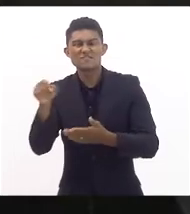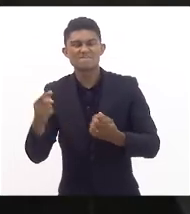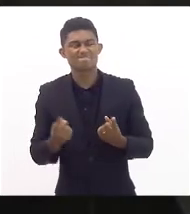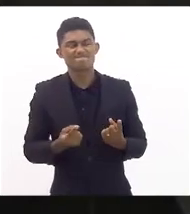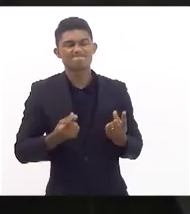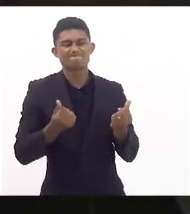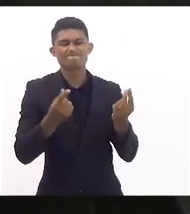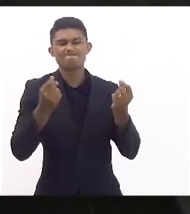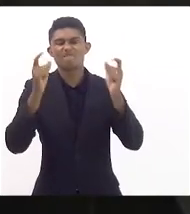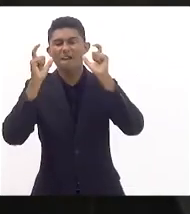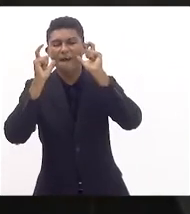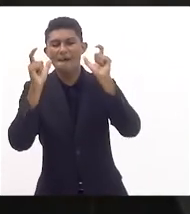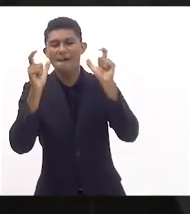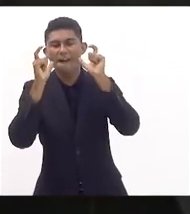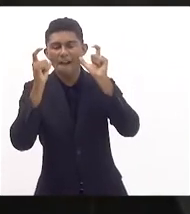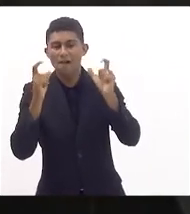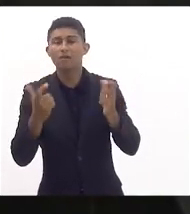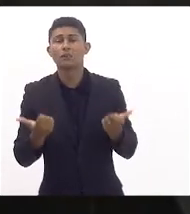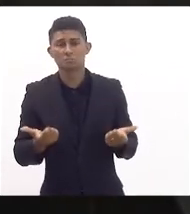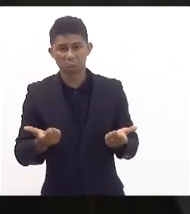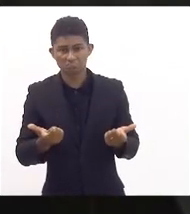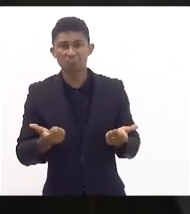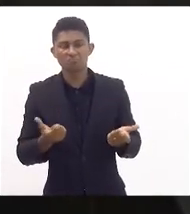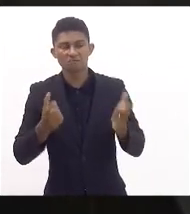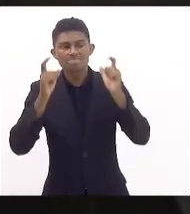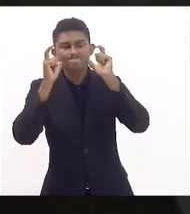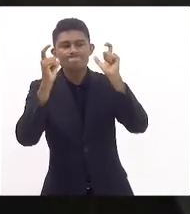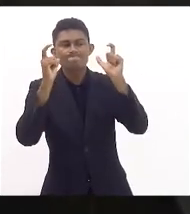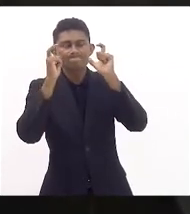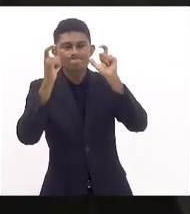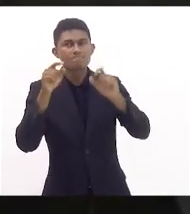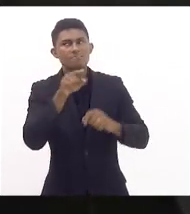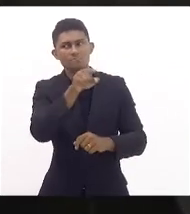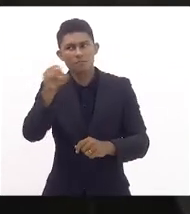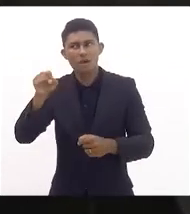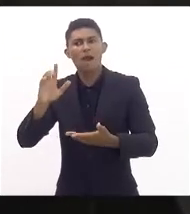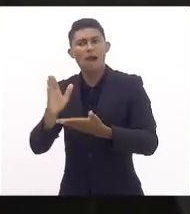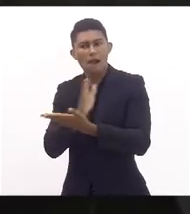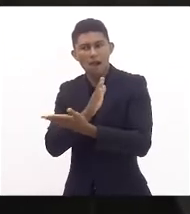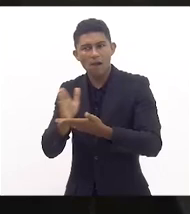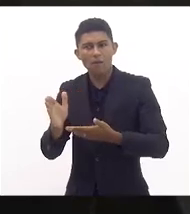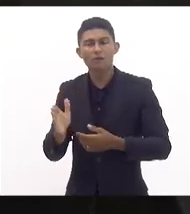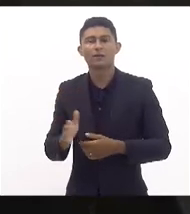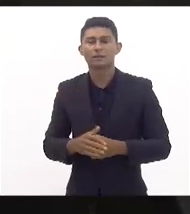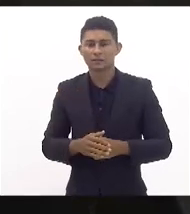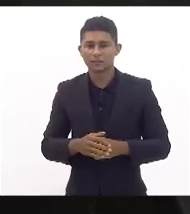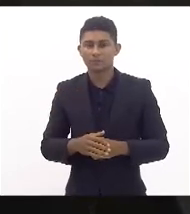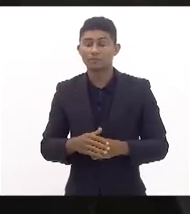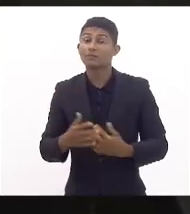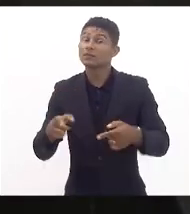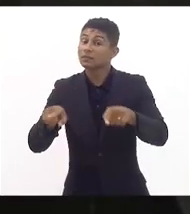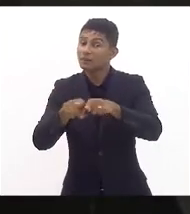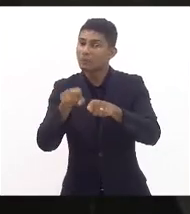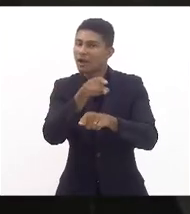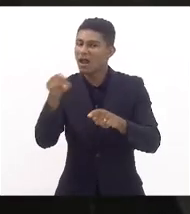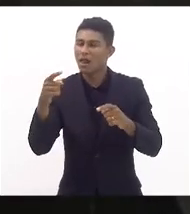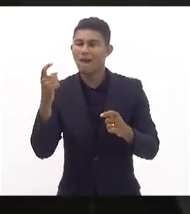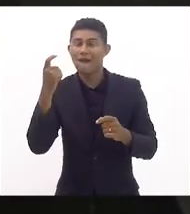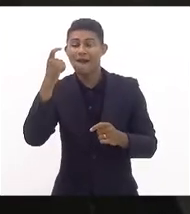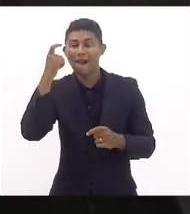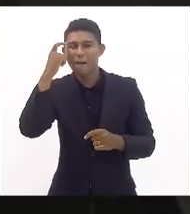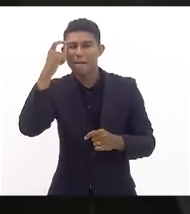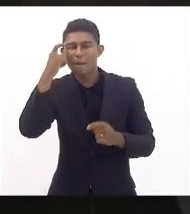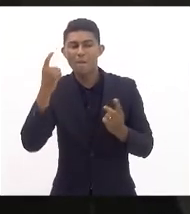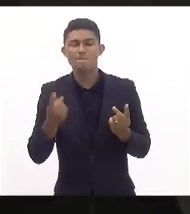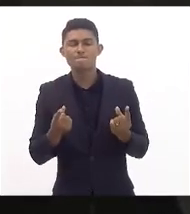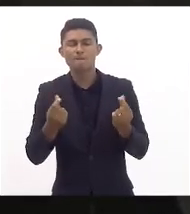gananciosas, e por essa ganância, movido por essa ganância, de olho lá, né, em outubro, momento, não é,